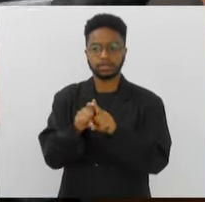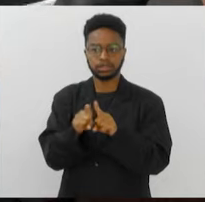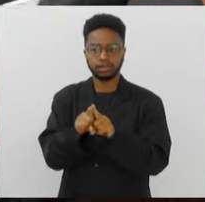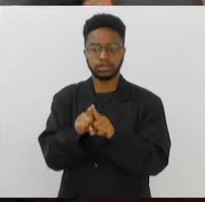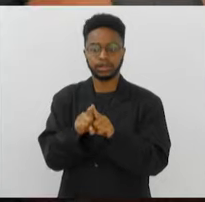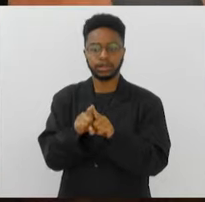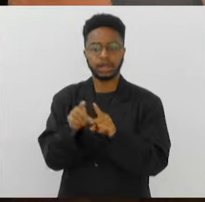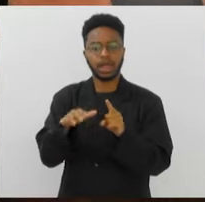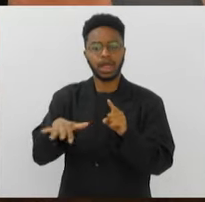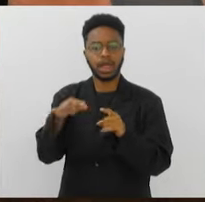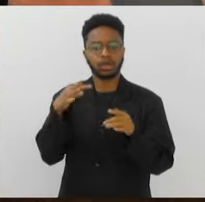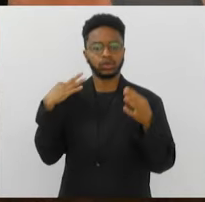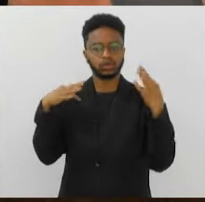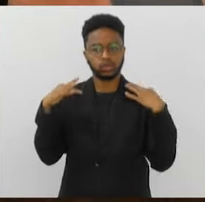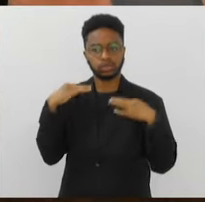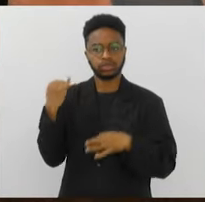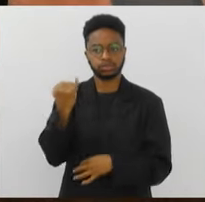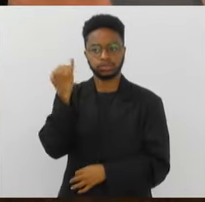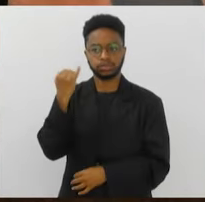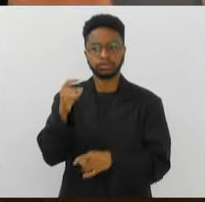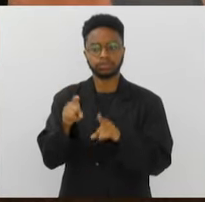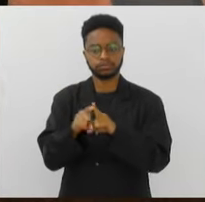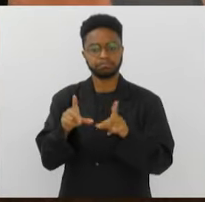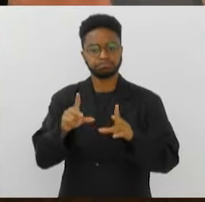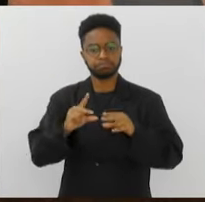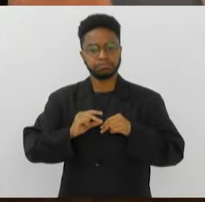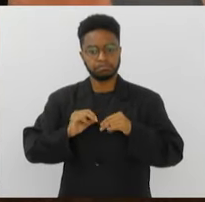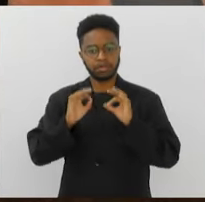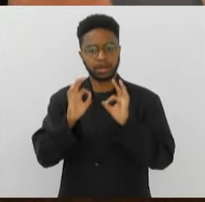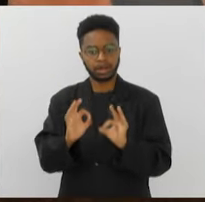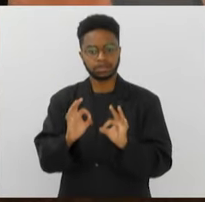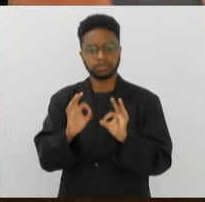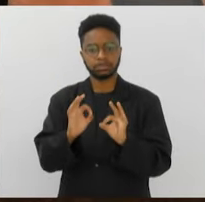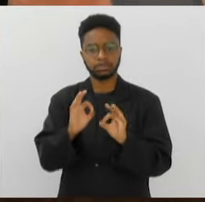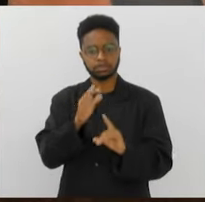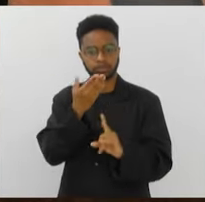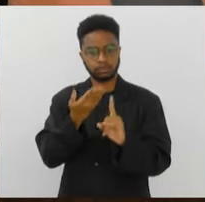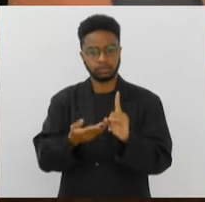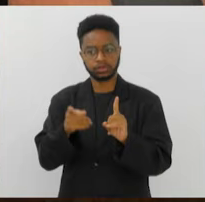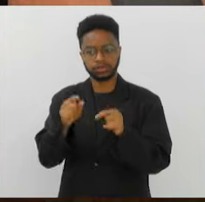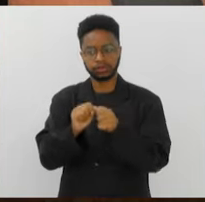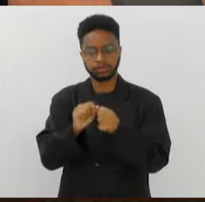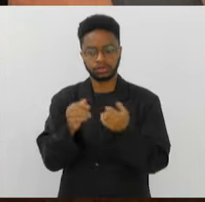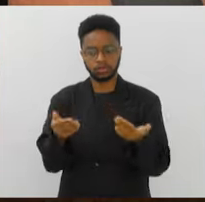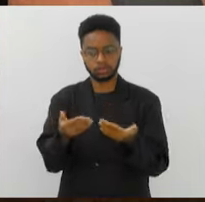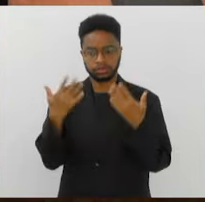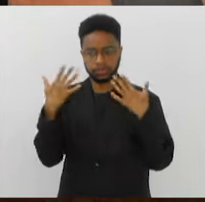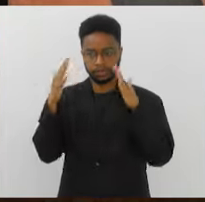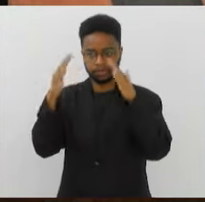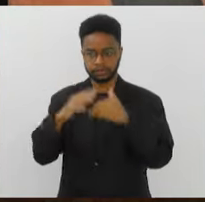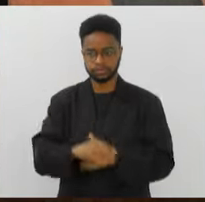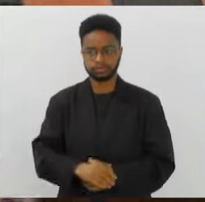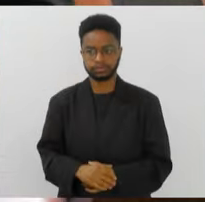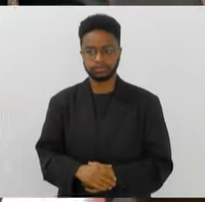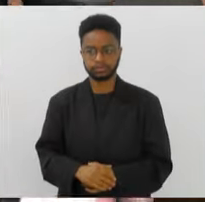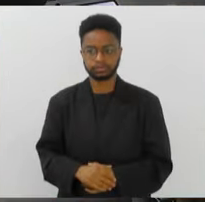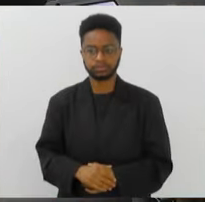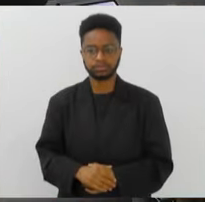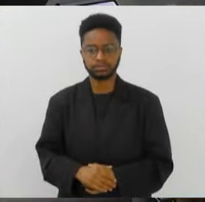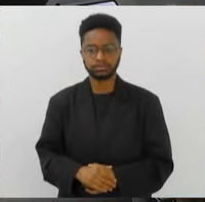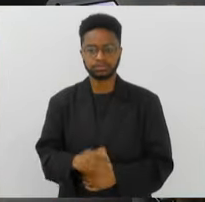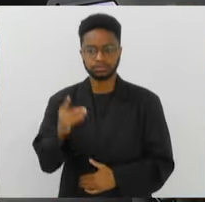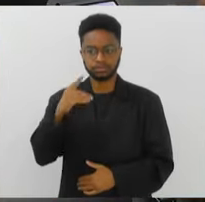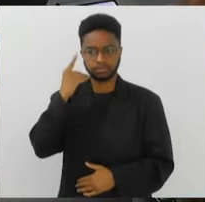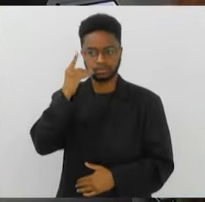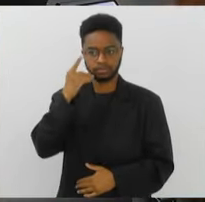turismo invejável. E é mais do que merecedor dessa grande honraria que o senhor está proporcionando hoje. Parabéns. Muito obrigado, Tânio.